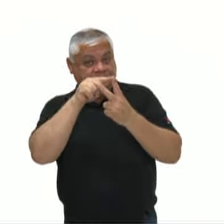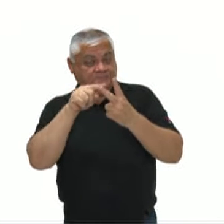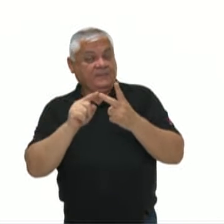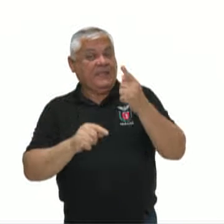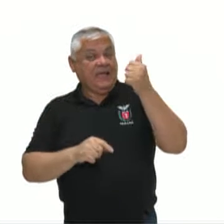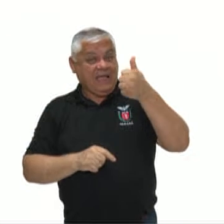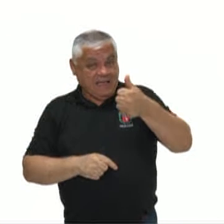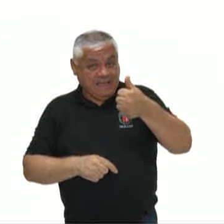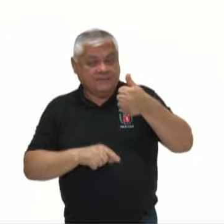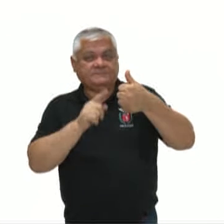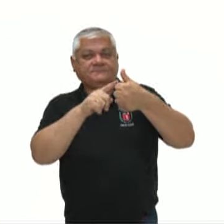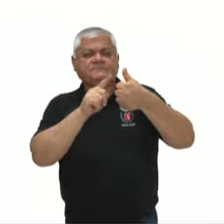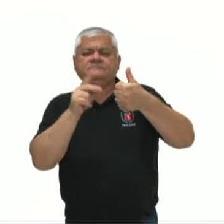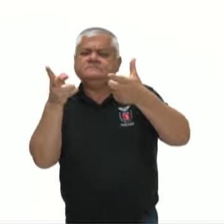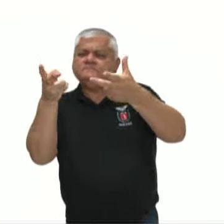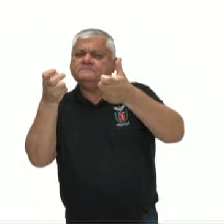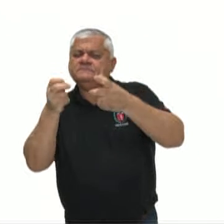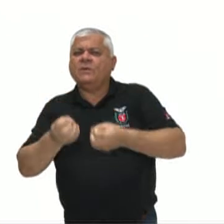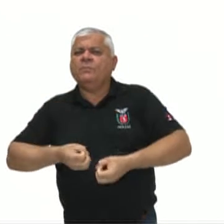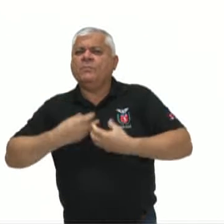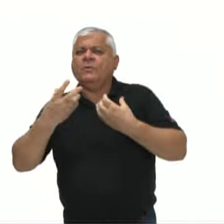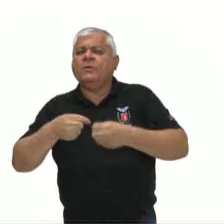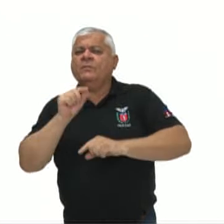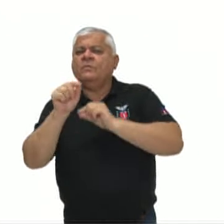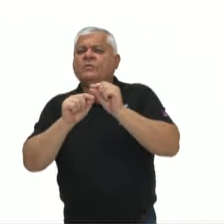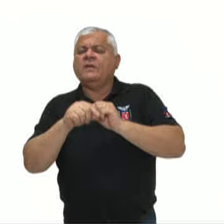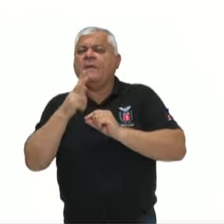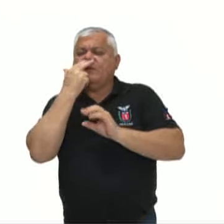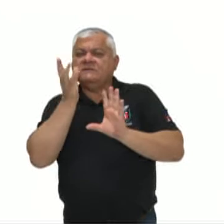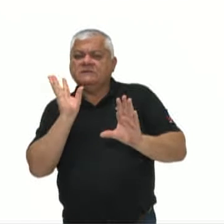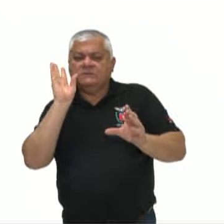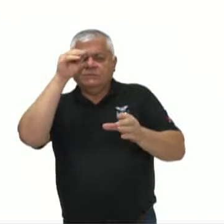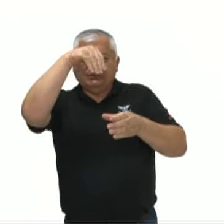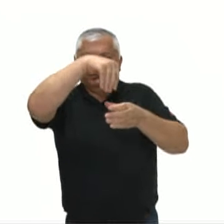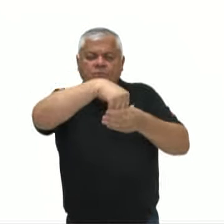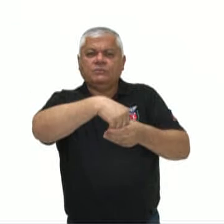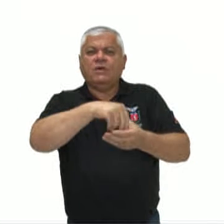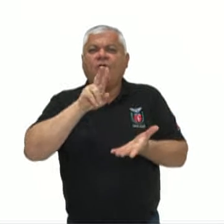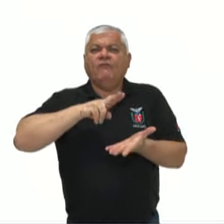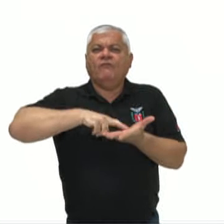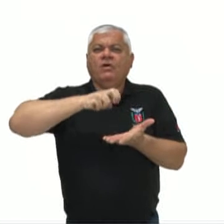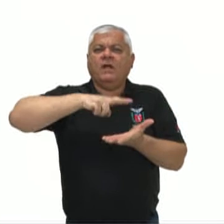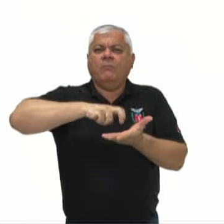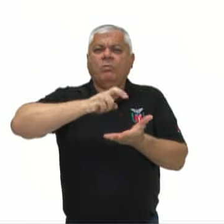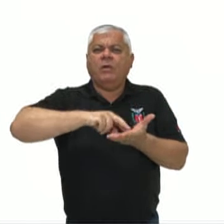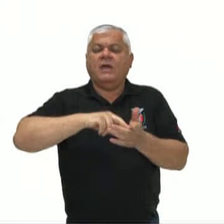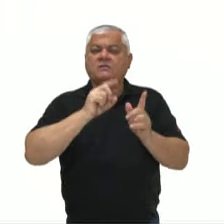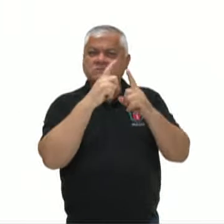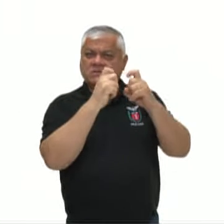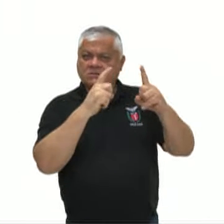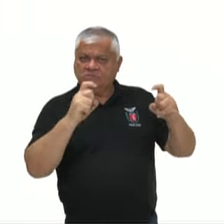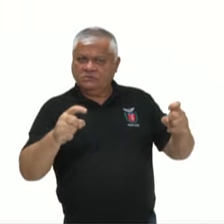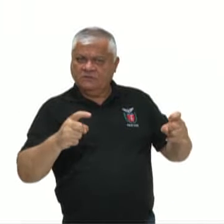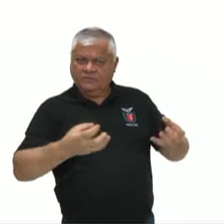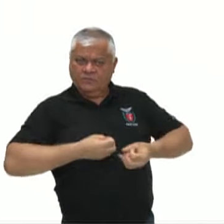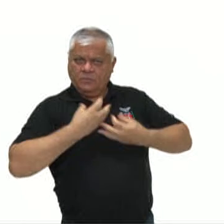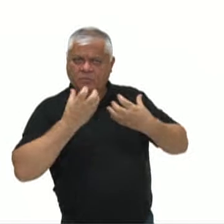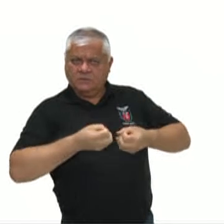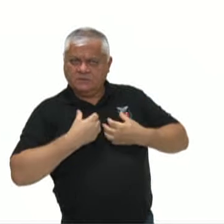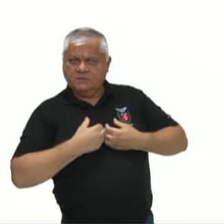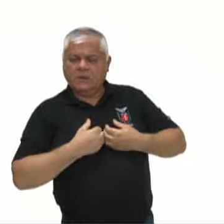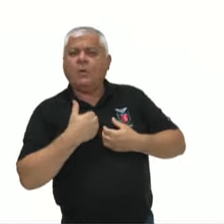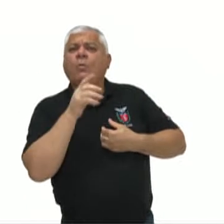A. Percebe-se no poema lido a incorporação de um vocabulário científico à poesia. Quais